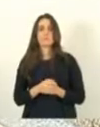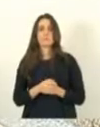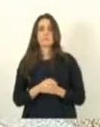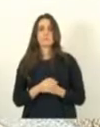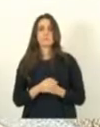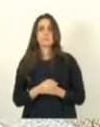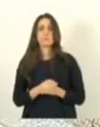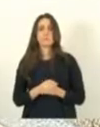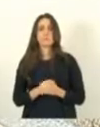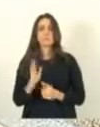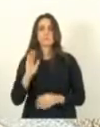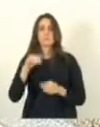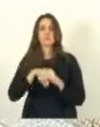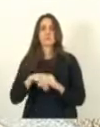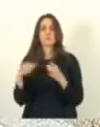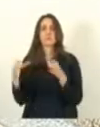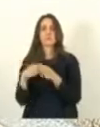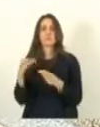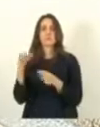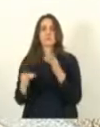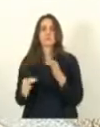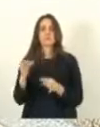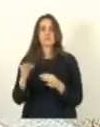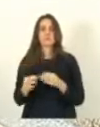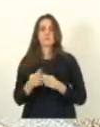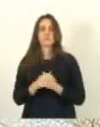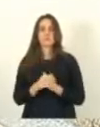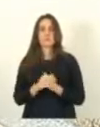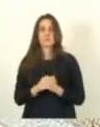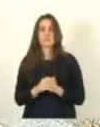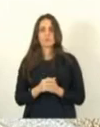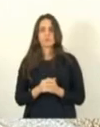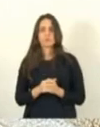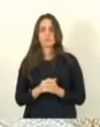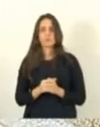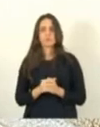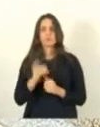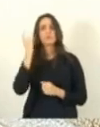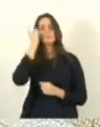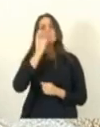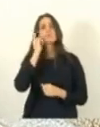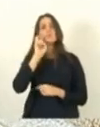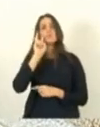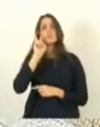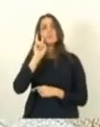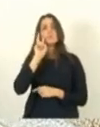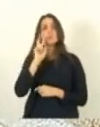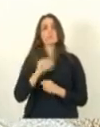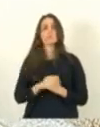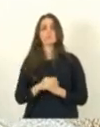Não havendo, vou colher os votos na Comissão de Justiça. Com o voto, deputado Vandinho Leite.